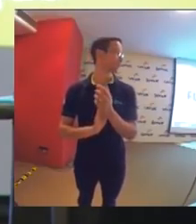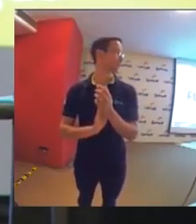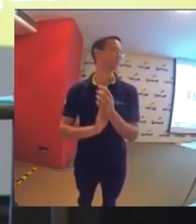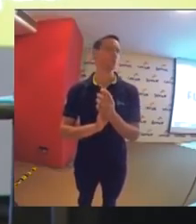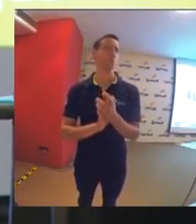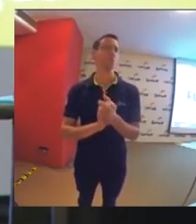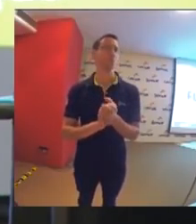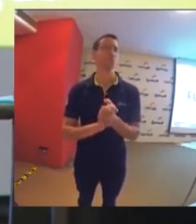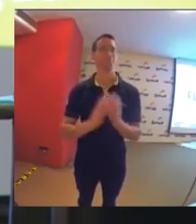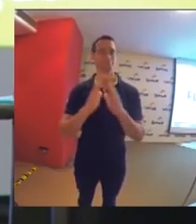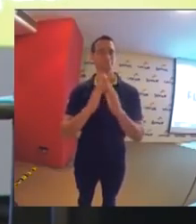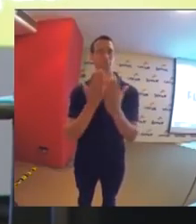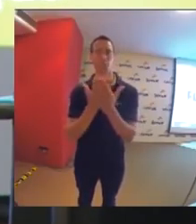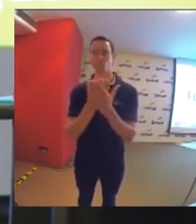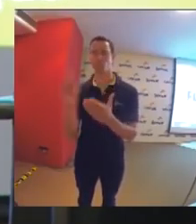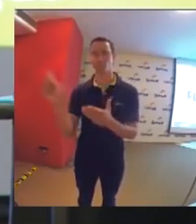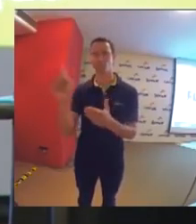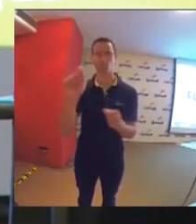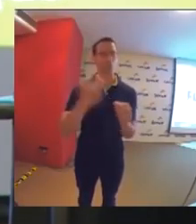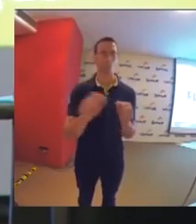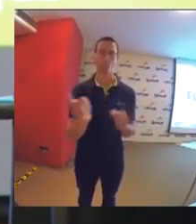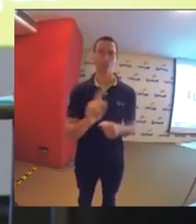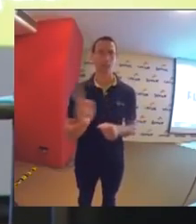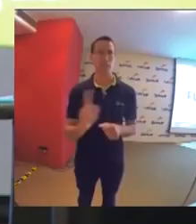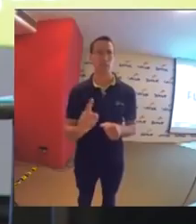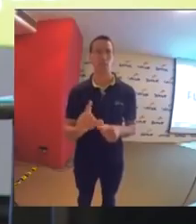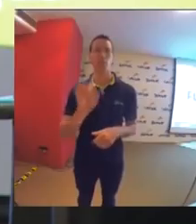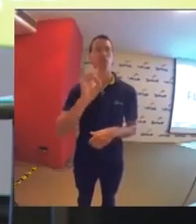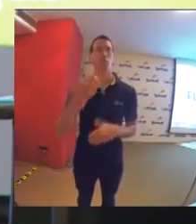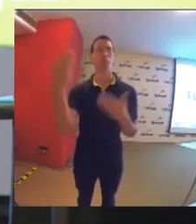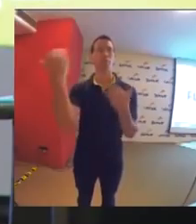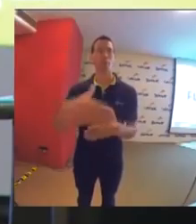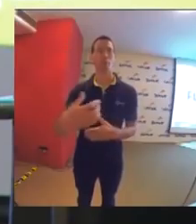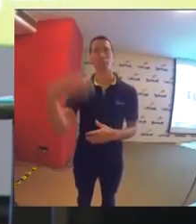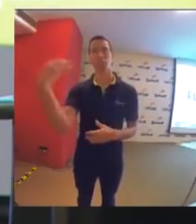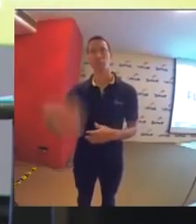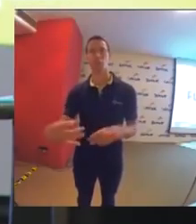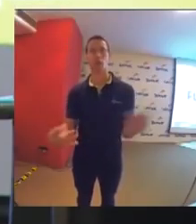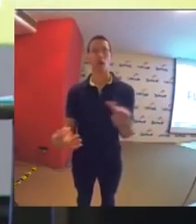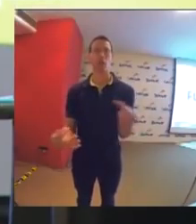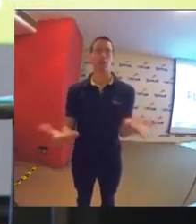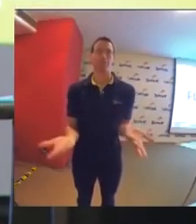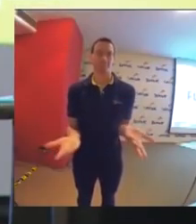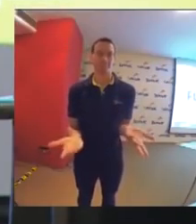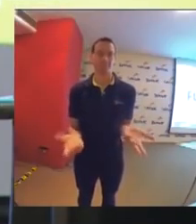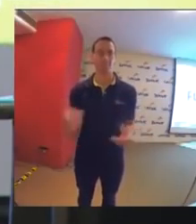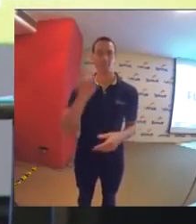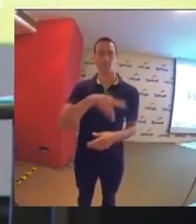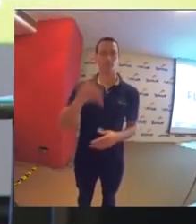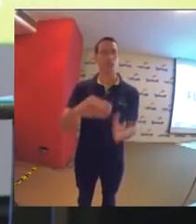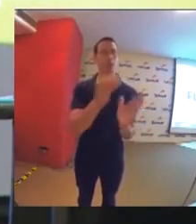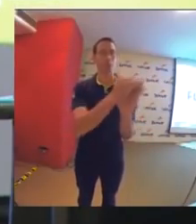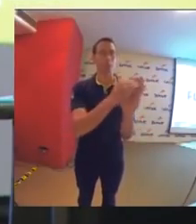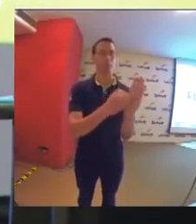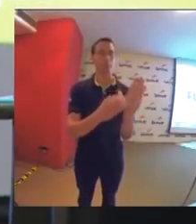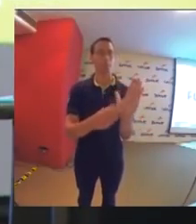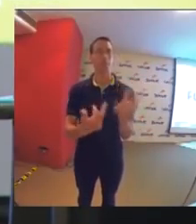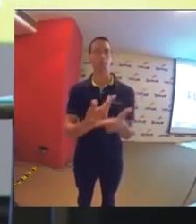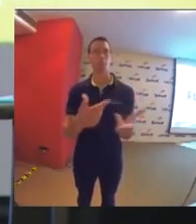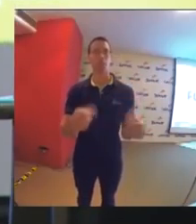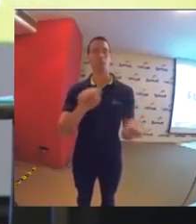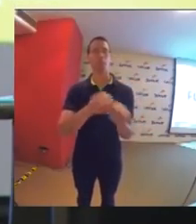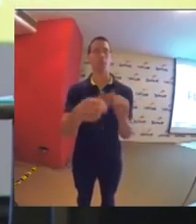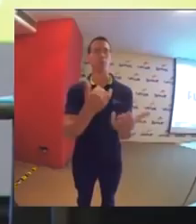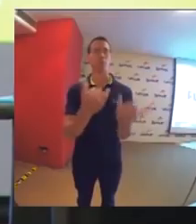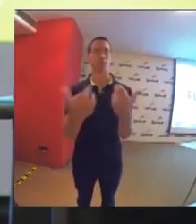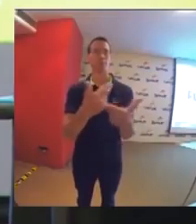prova, que não serve para nada. Enfim, eles iam registrando, os professores iam registrando no registro de avaliação formativa as evidências de